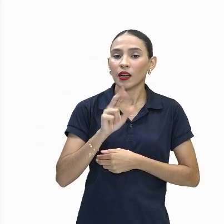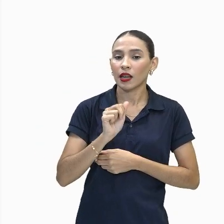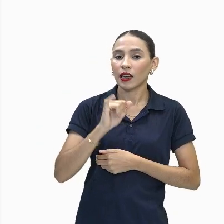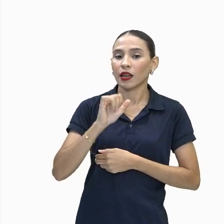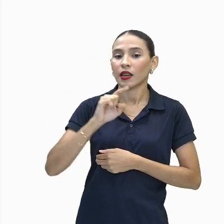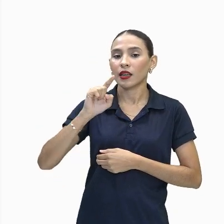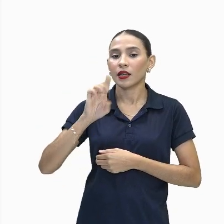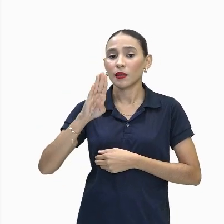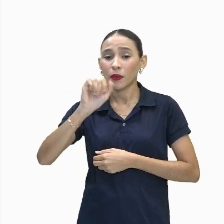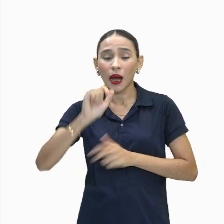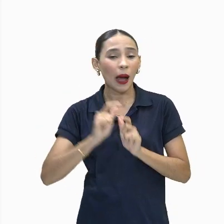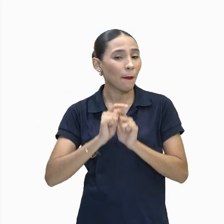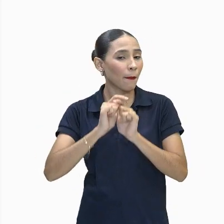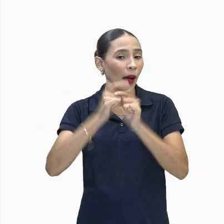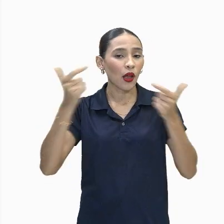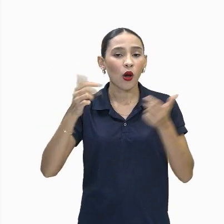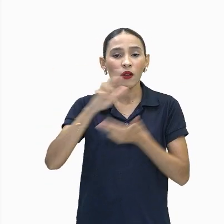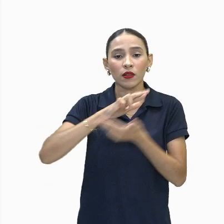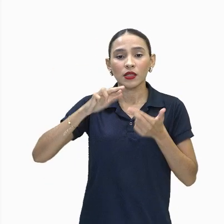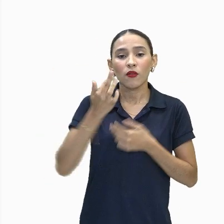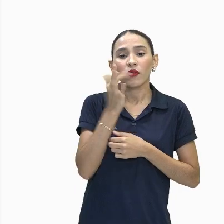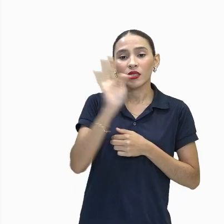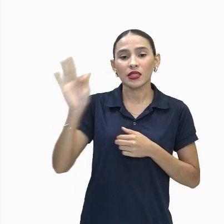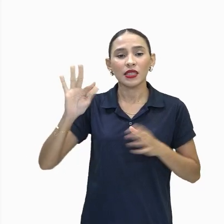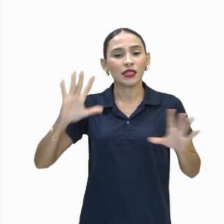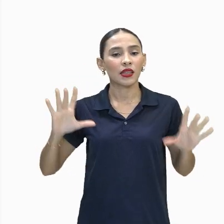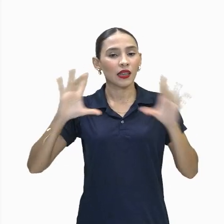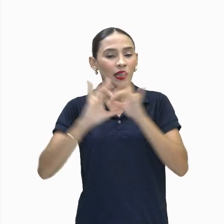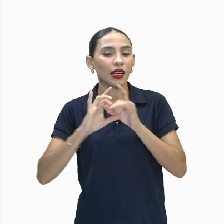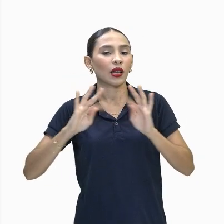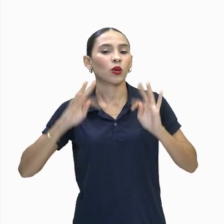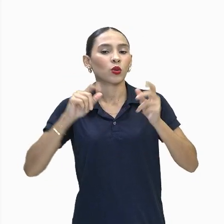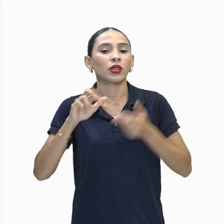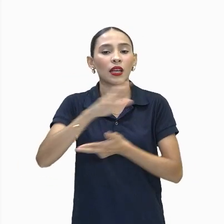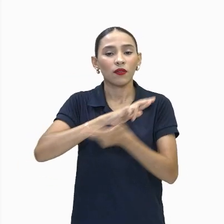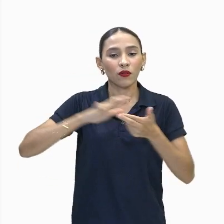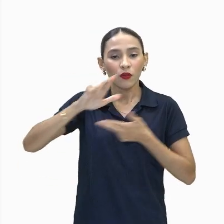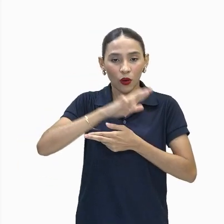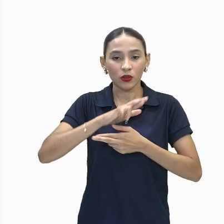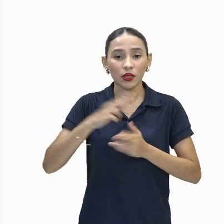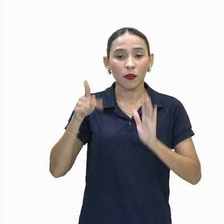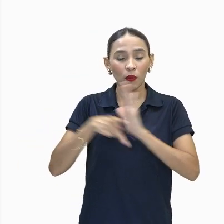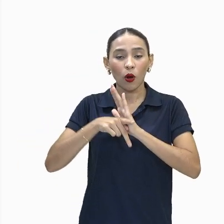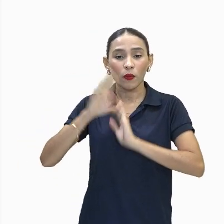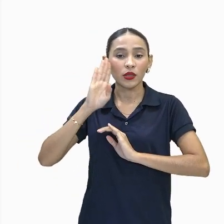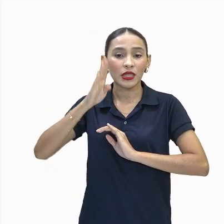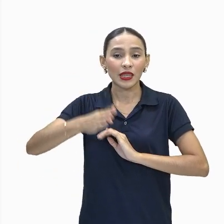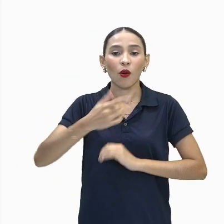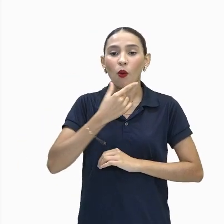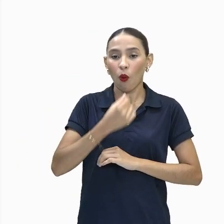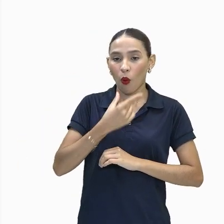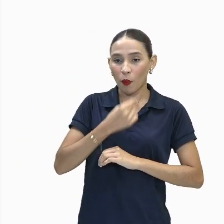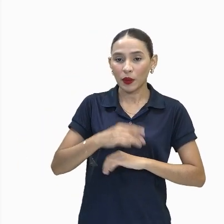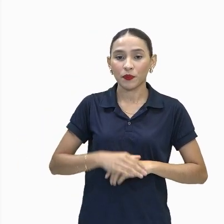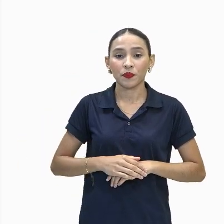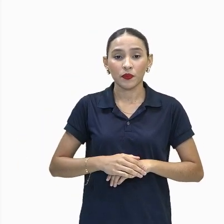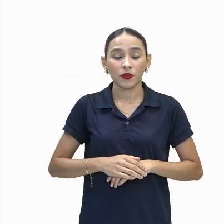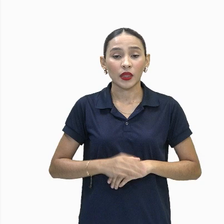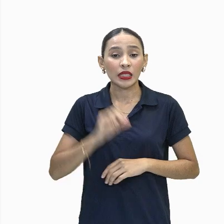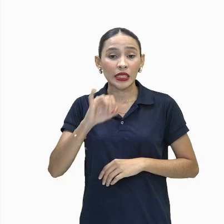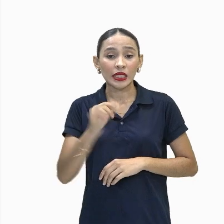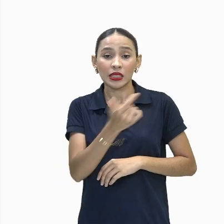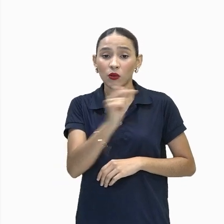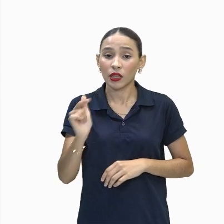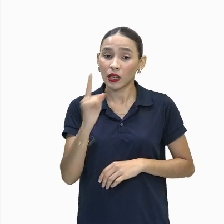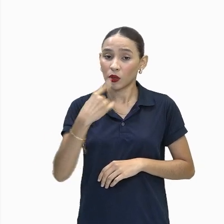Revolução Francesa, a unificação de todas as revoltas eficazes na direção do homem. Sem nós,